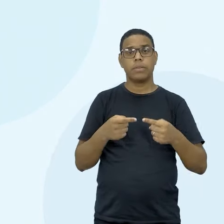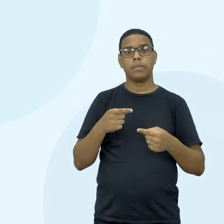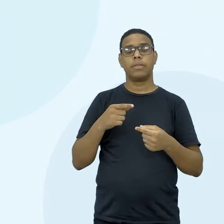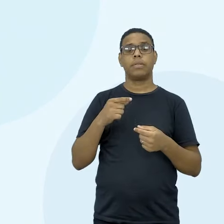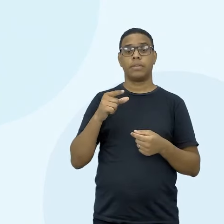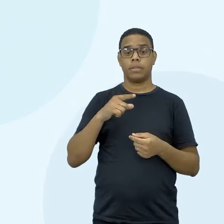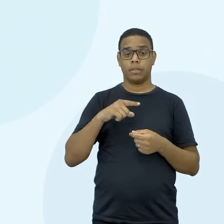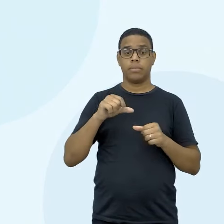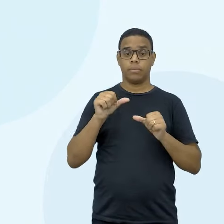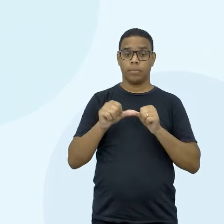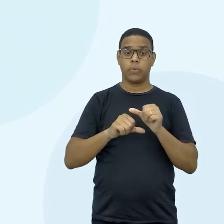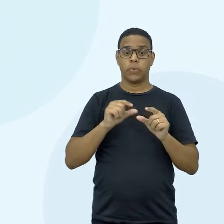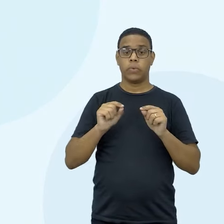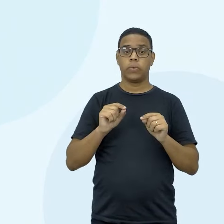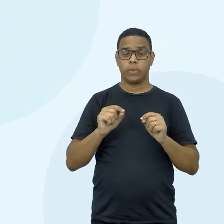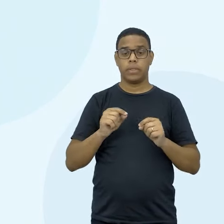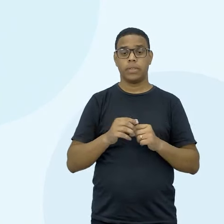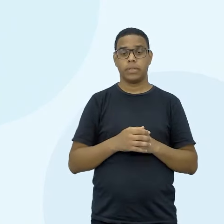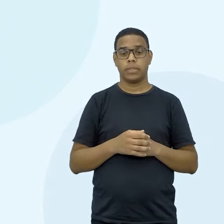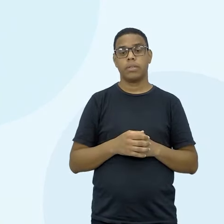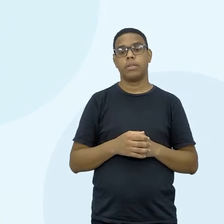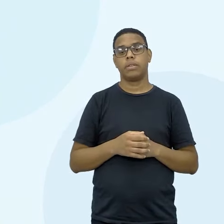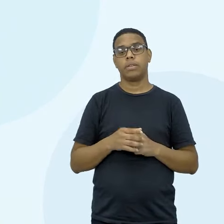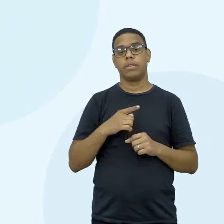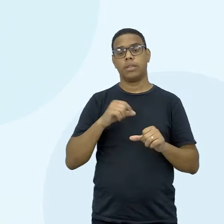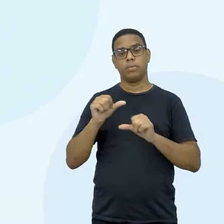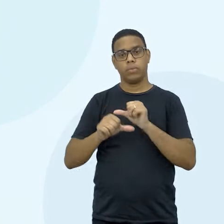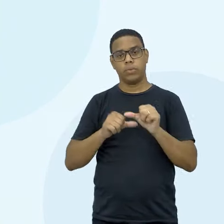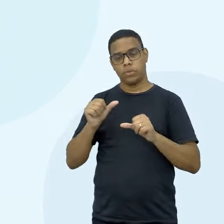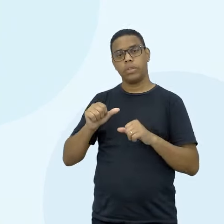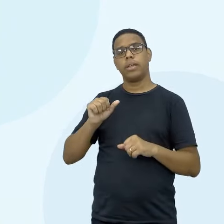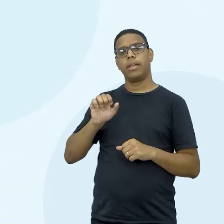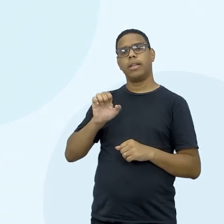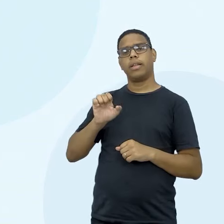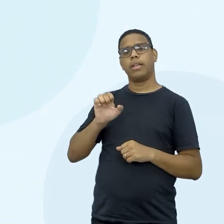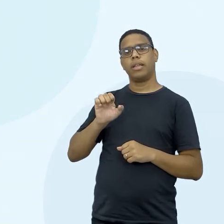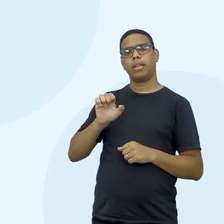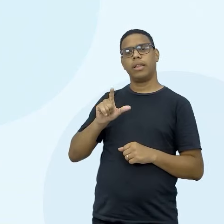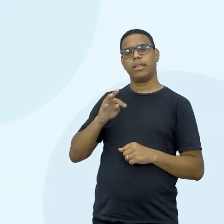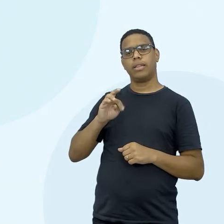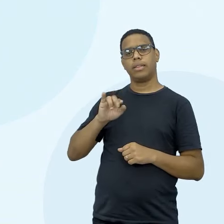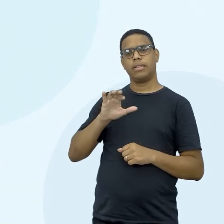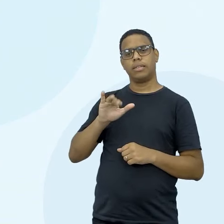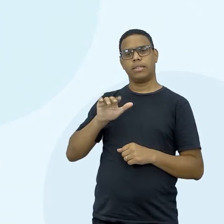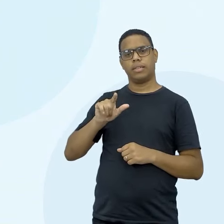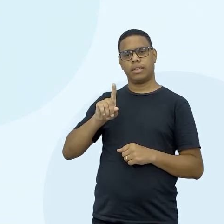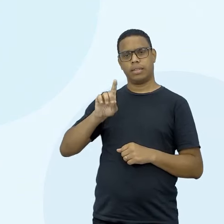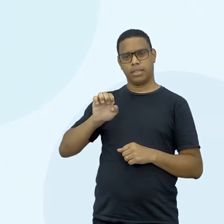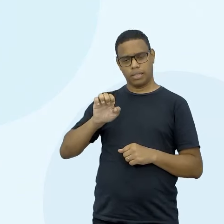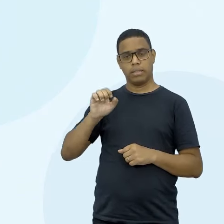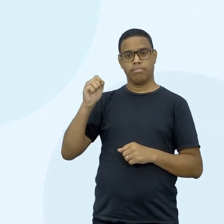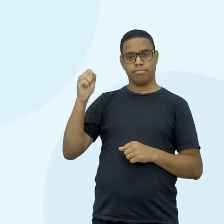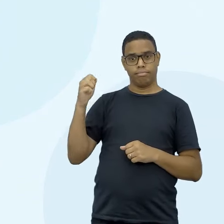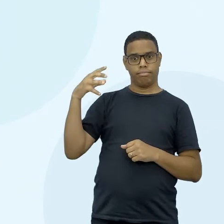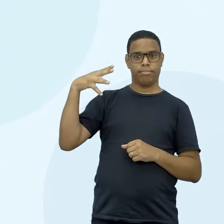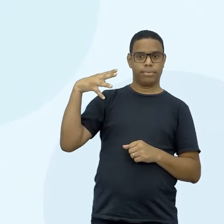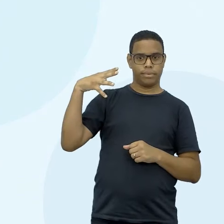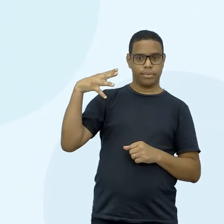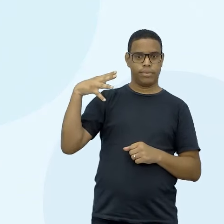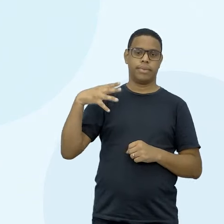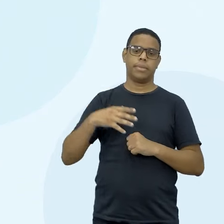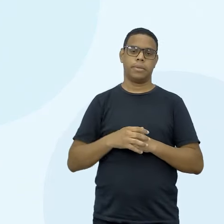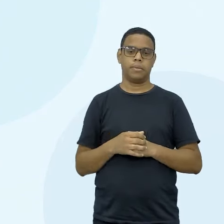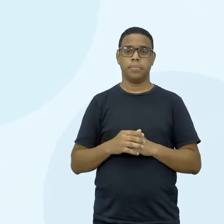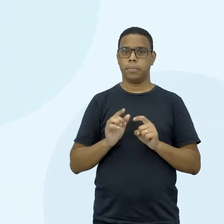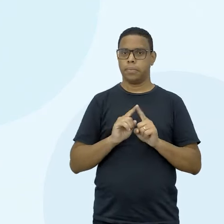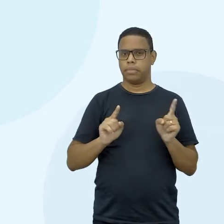mecânica se transformou, de alguma forma, em energia elétrica. Só que tem aquele